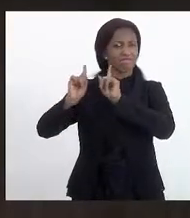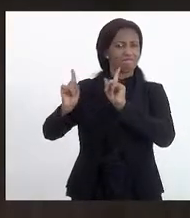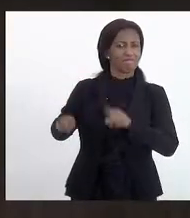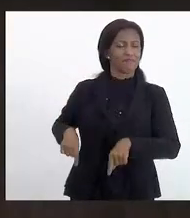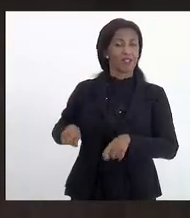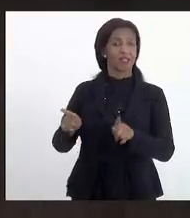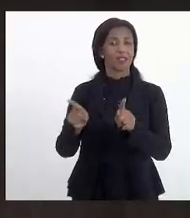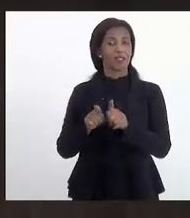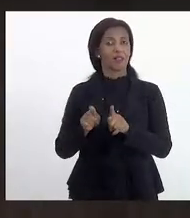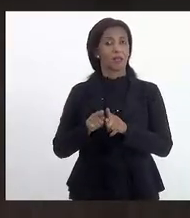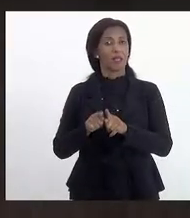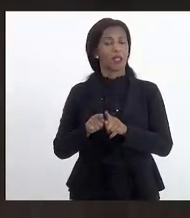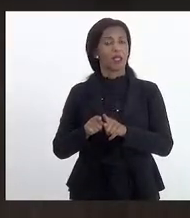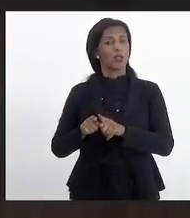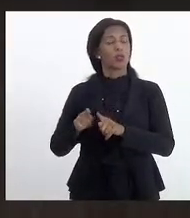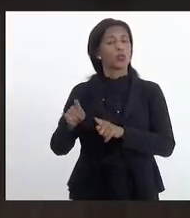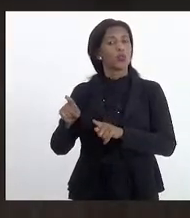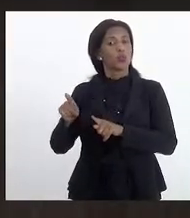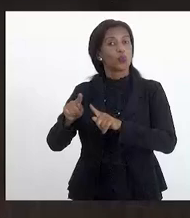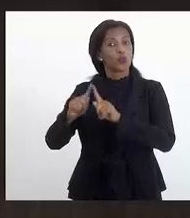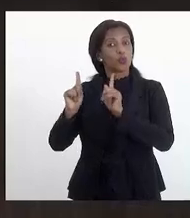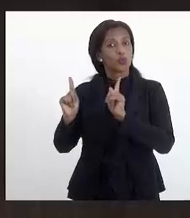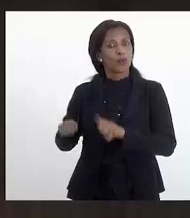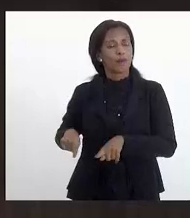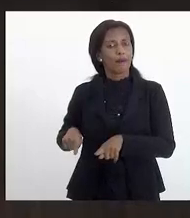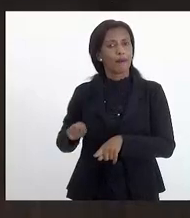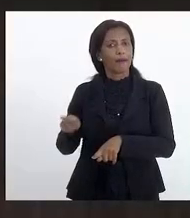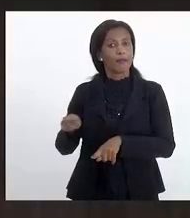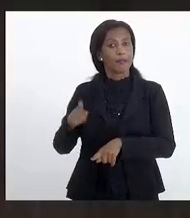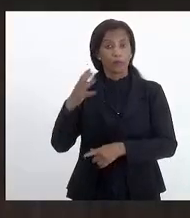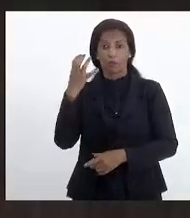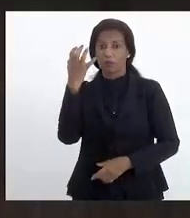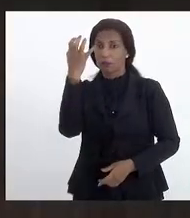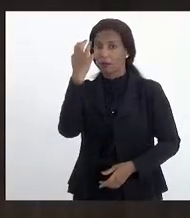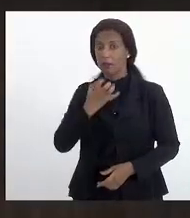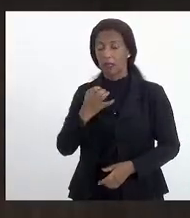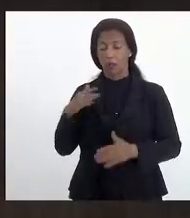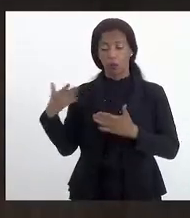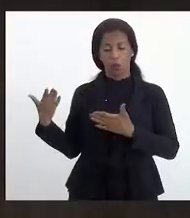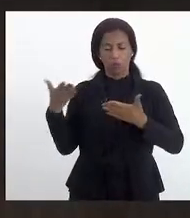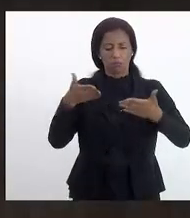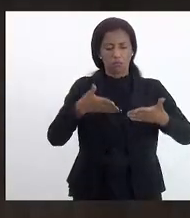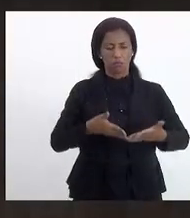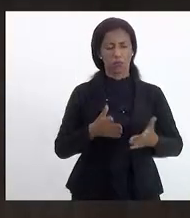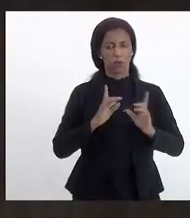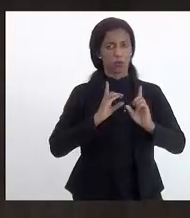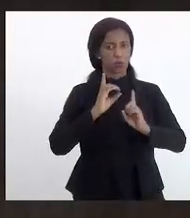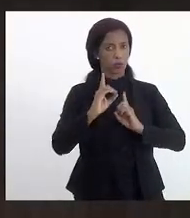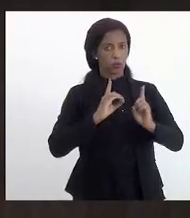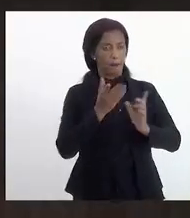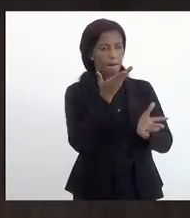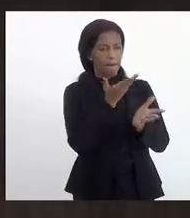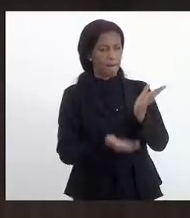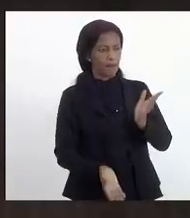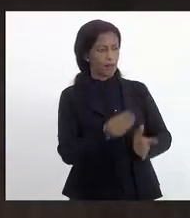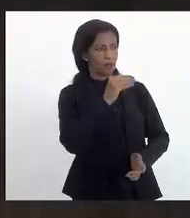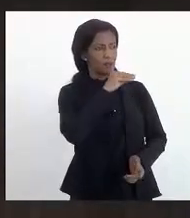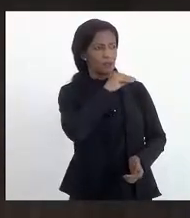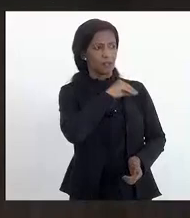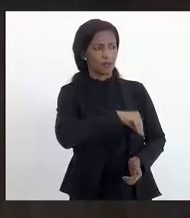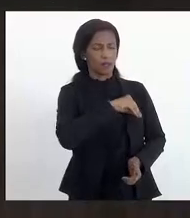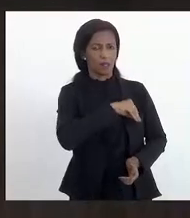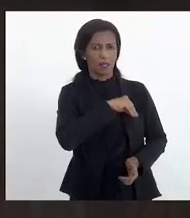desmonte do funcionalismo, e isso é grave. Então, quando estamos aqui discutindo sobre perdas salariais e a